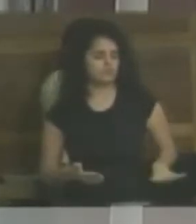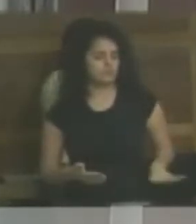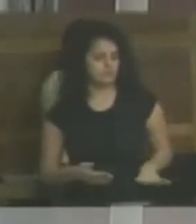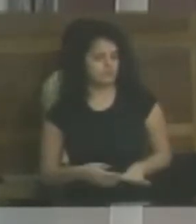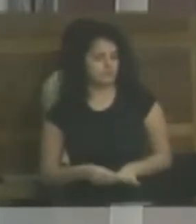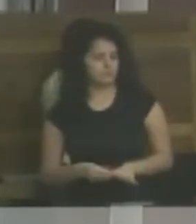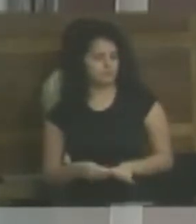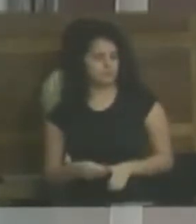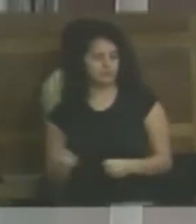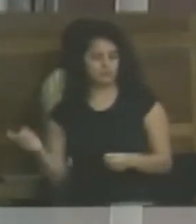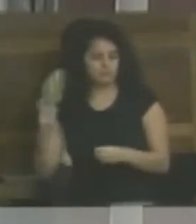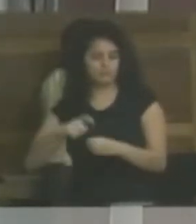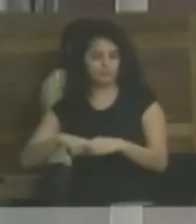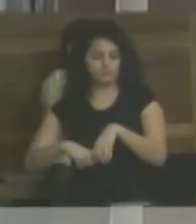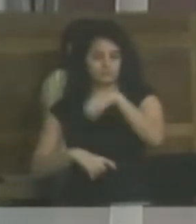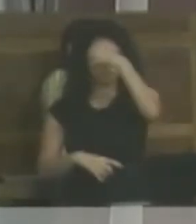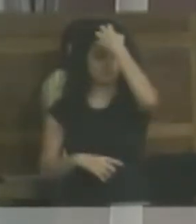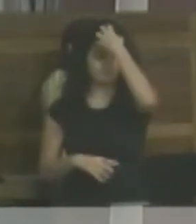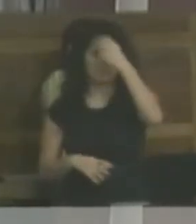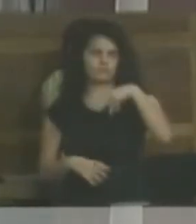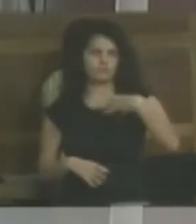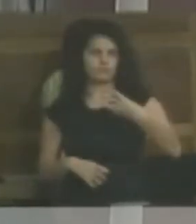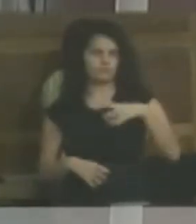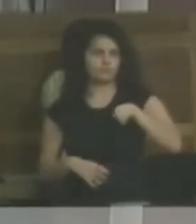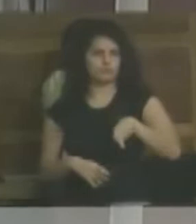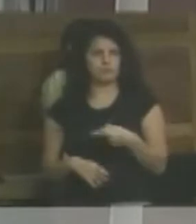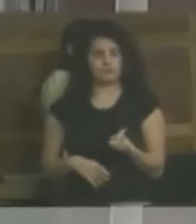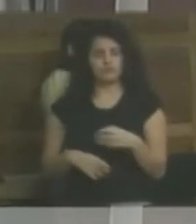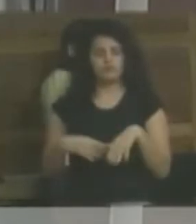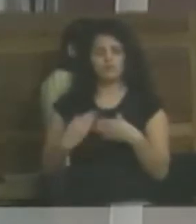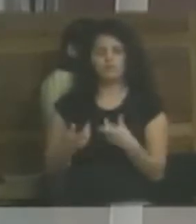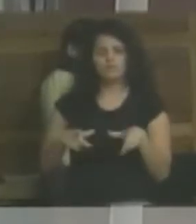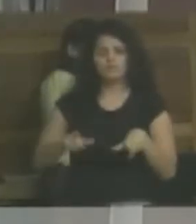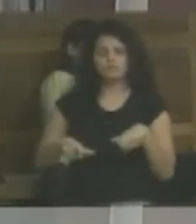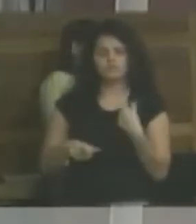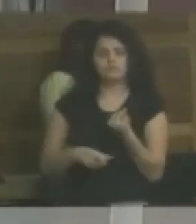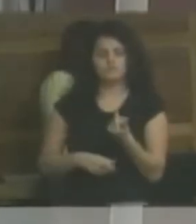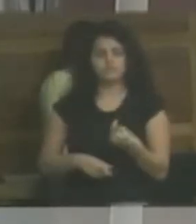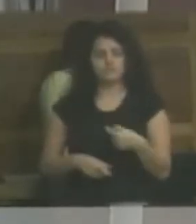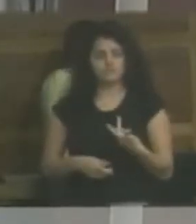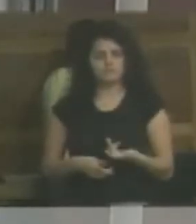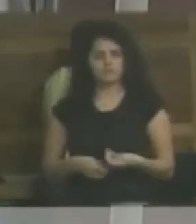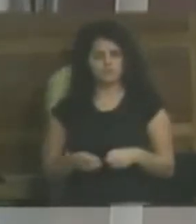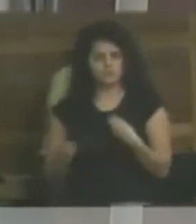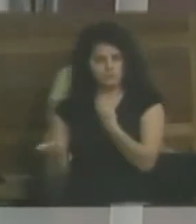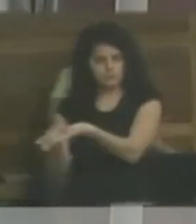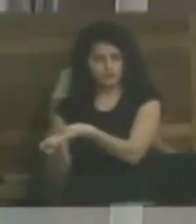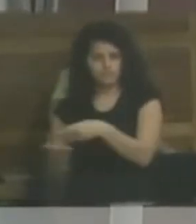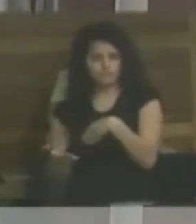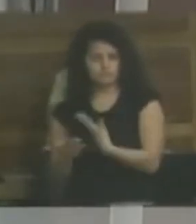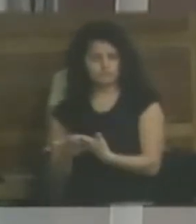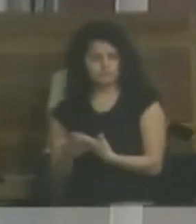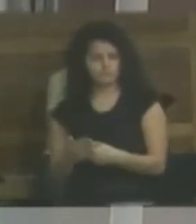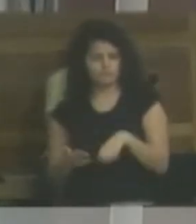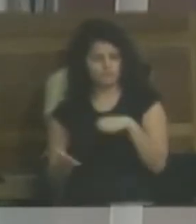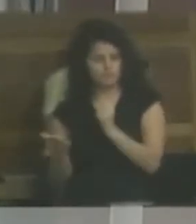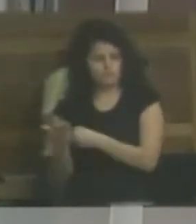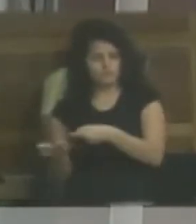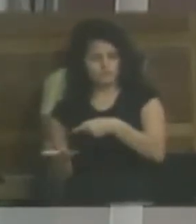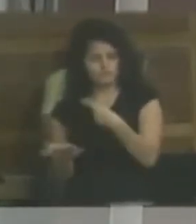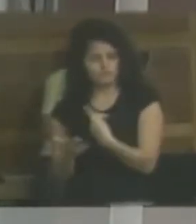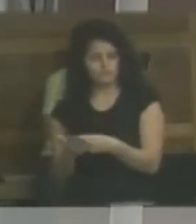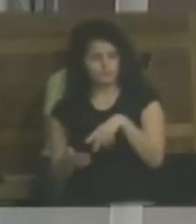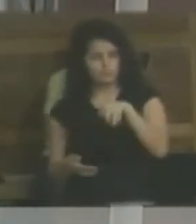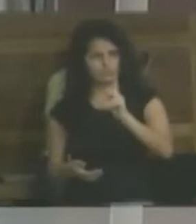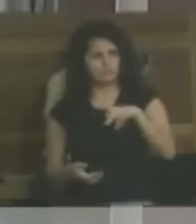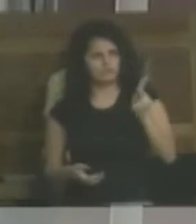as creches conveniadas do município, são 4 milhões. Cadê esses 4 milhões? Estão sendo investidos aonde? Vamos investir nas escolas. Vamos investir na contratação de professores.